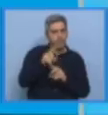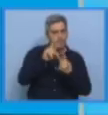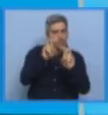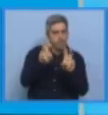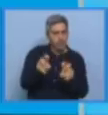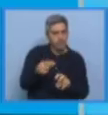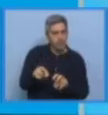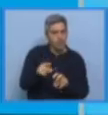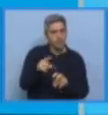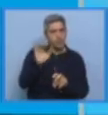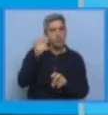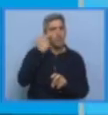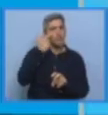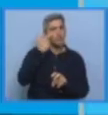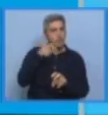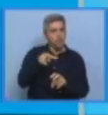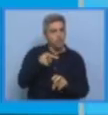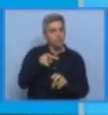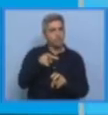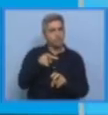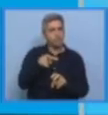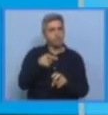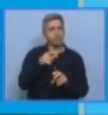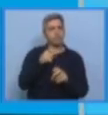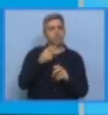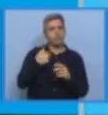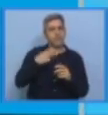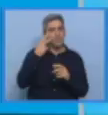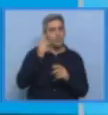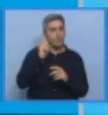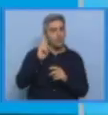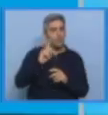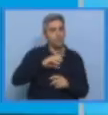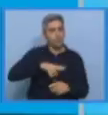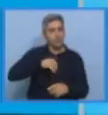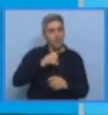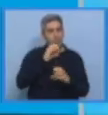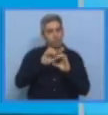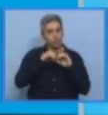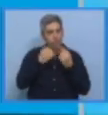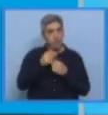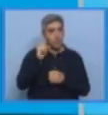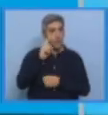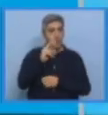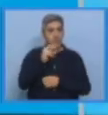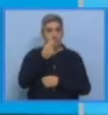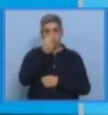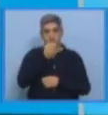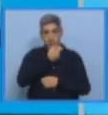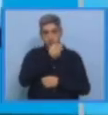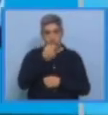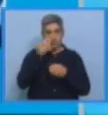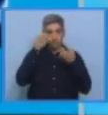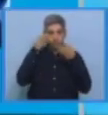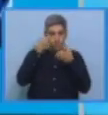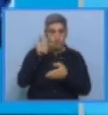e ser alertada para o facto de estarmos a viver o Dia Mundial das Comunicações Sociais, este ano, no dia 13 de maio, onde as atenções